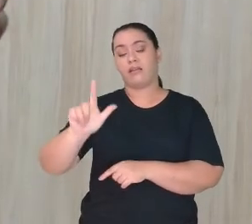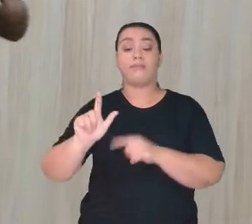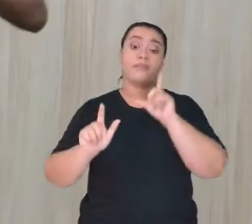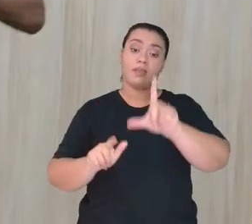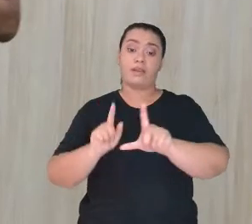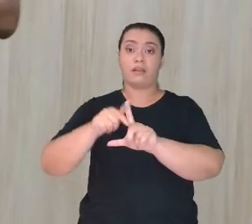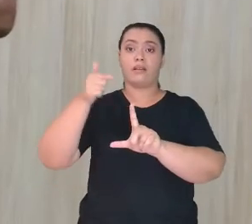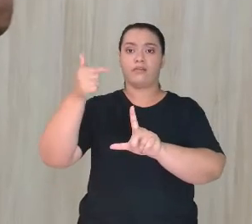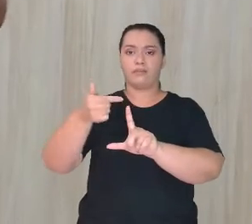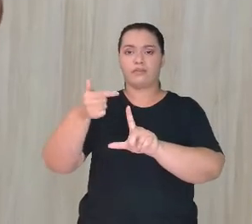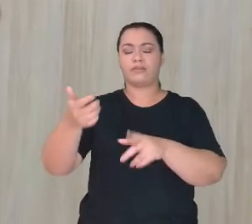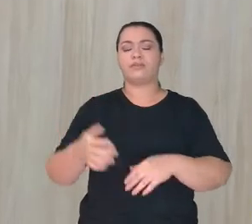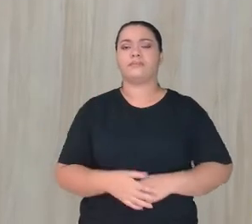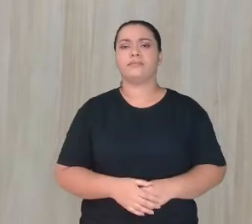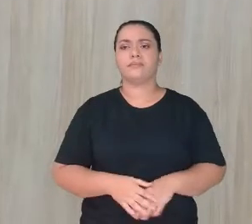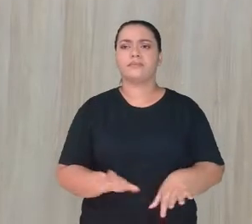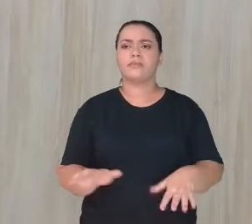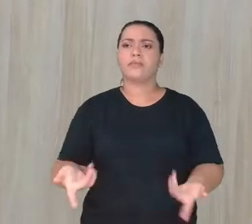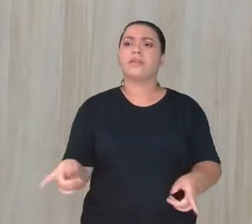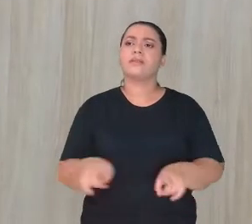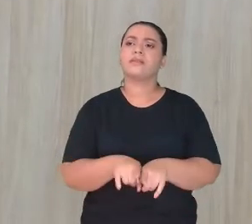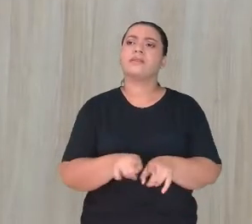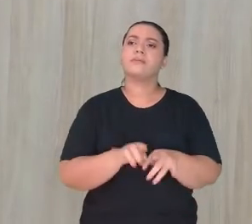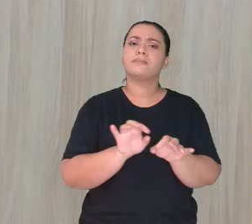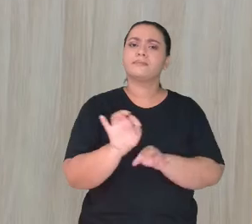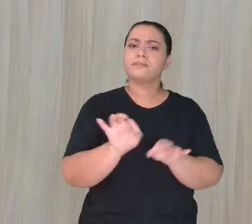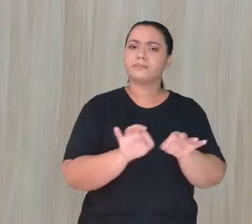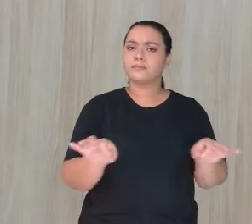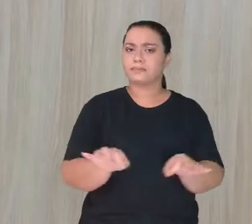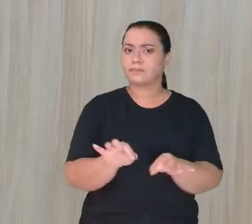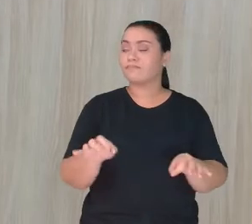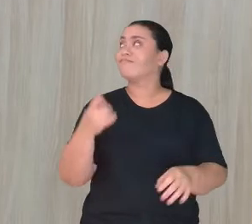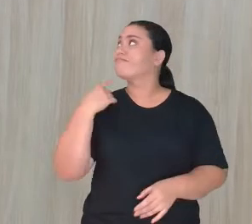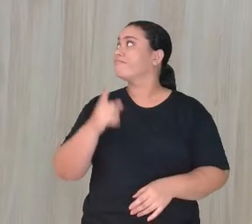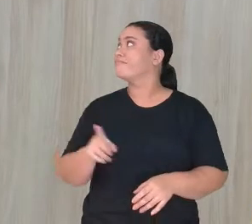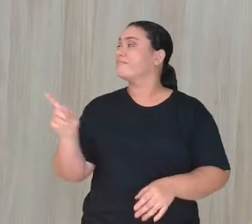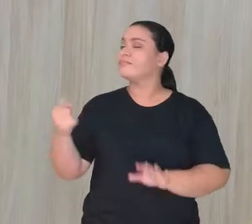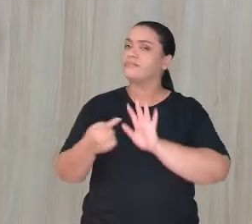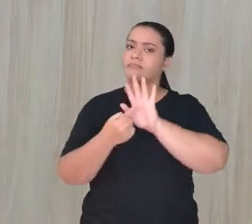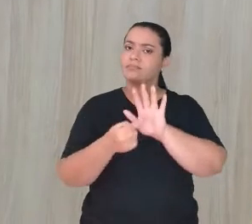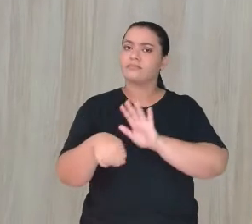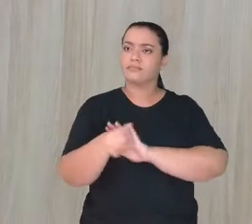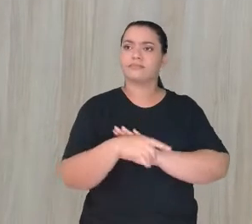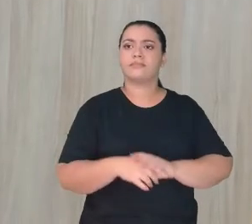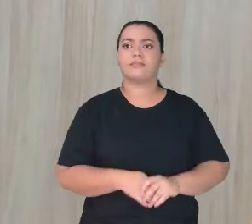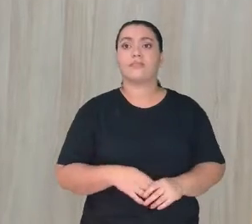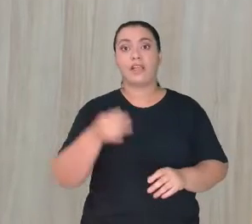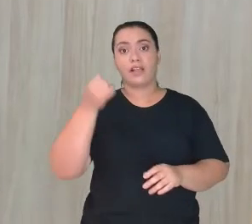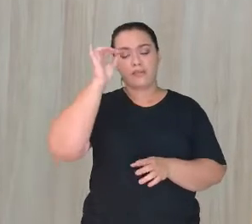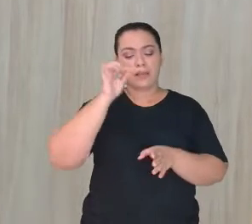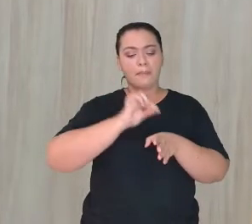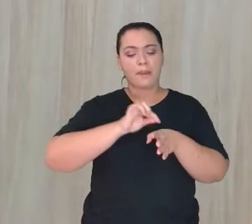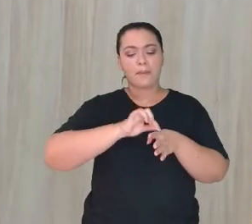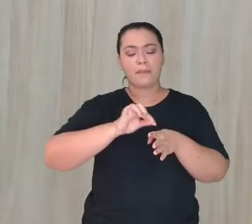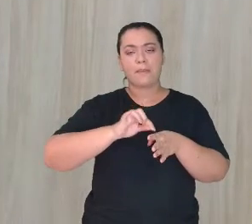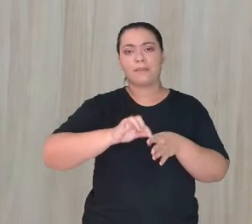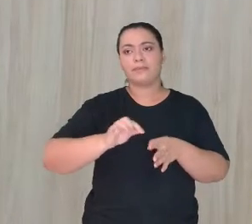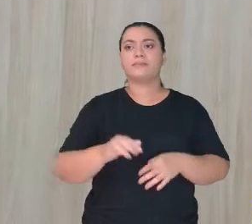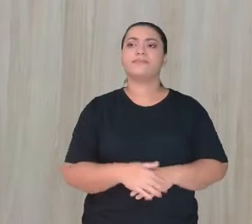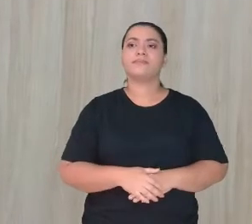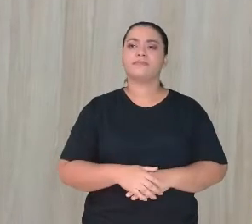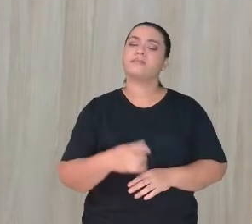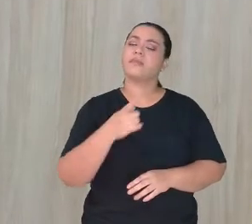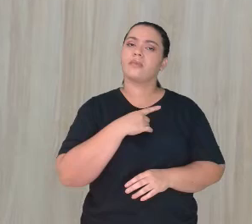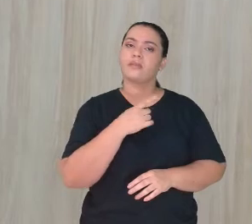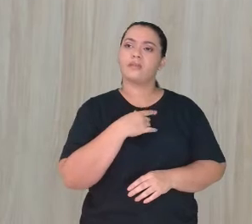E agora eu vou colocar medidas para vocês daquela figura inicial, só que sem tracejar. Ó, aqui vai